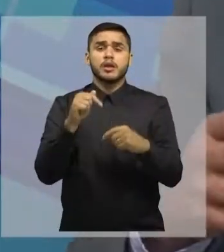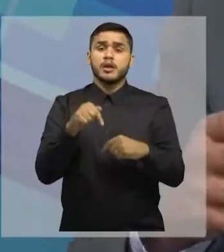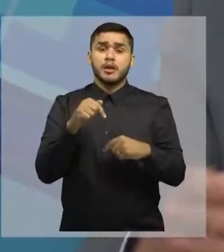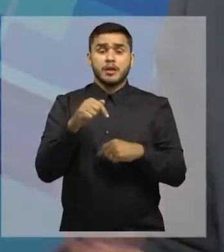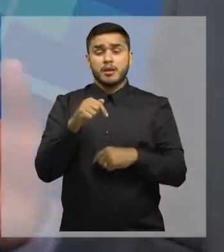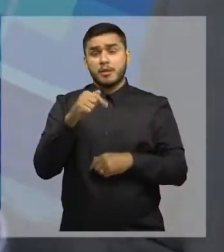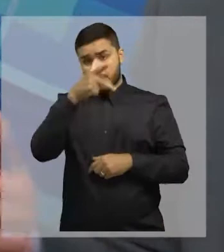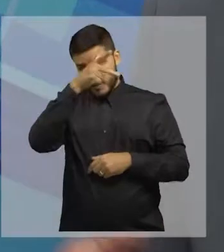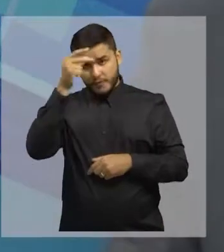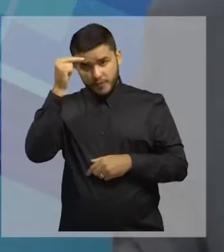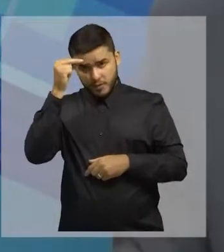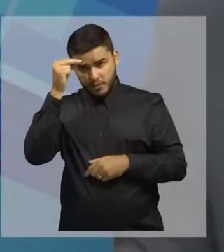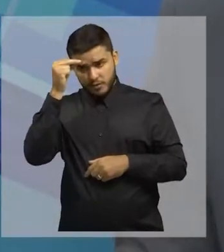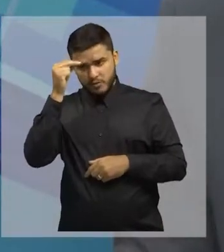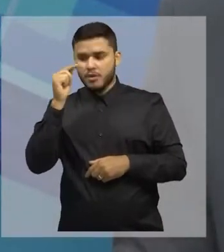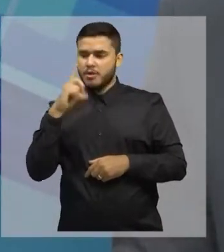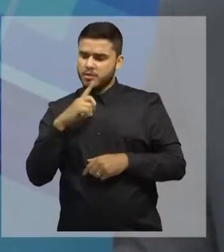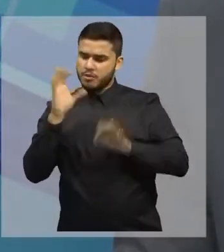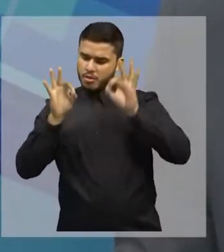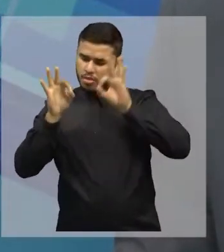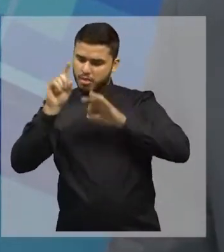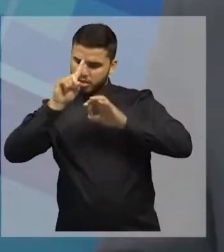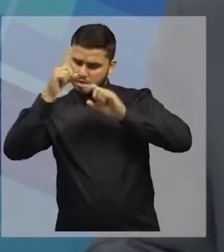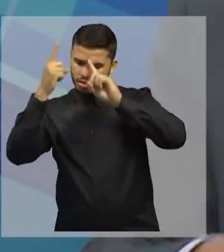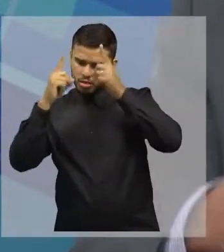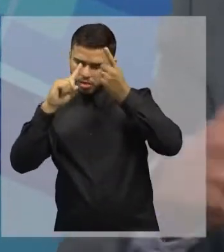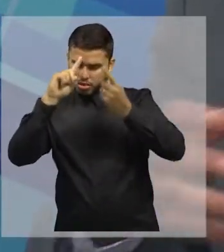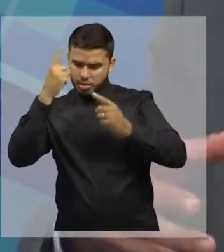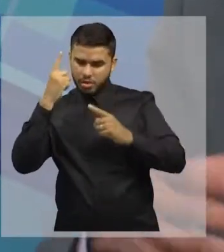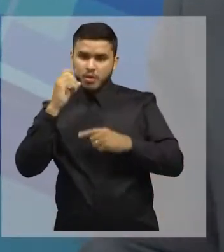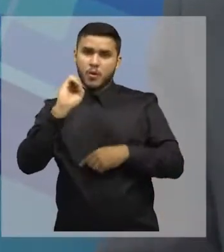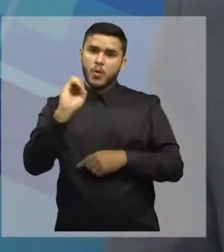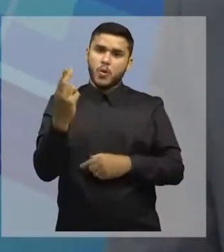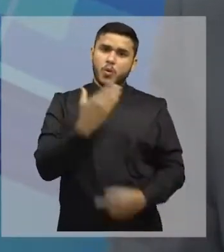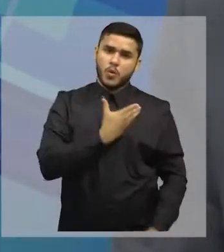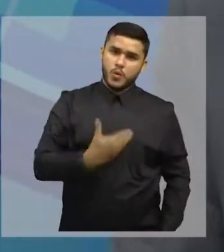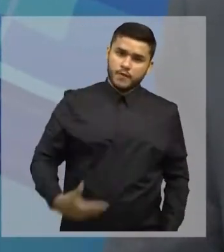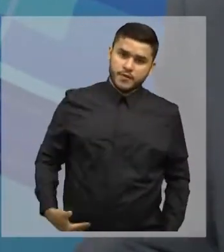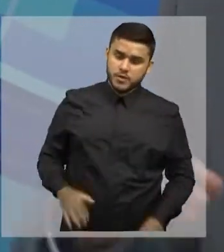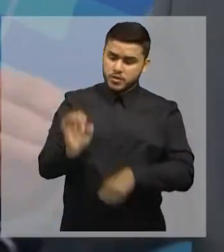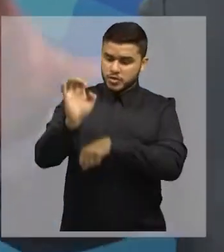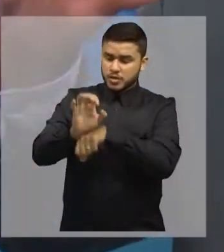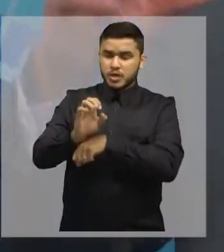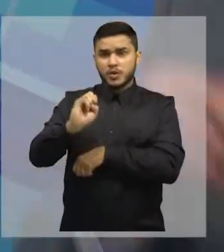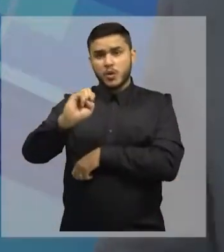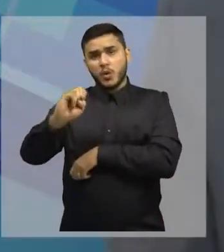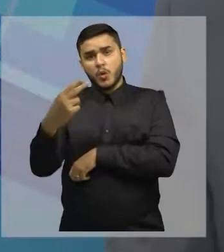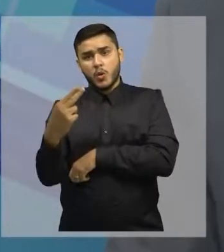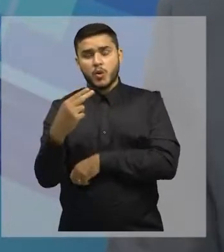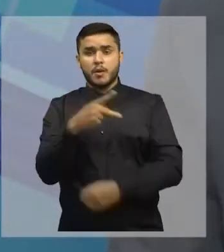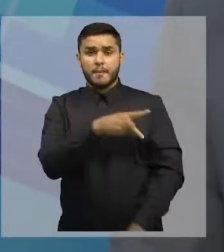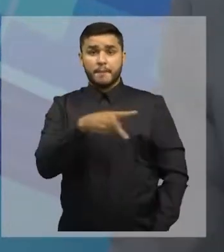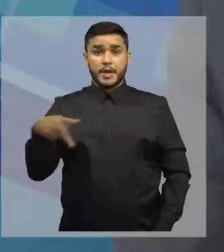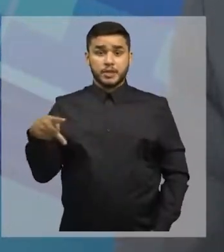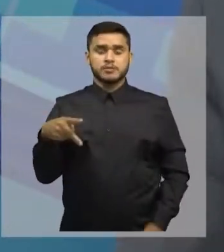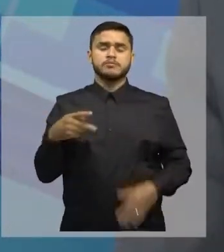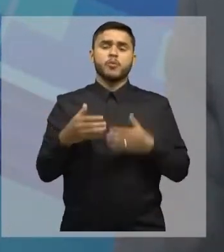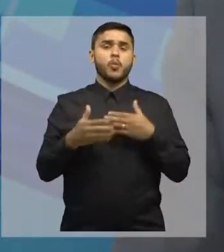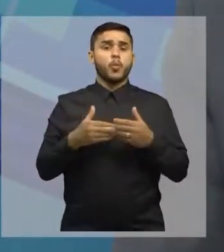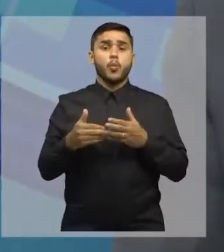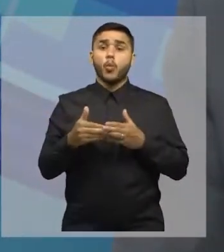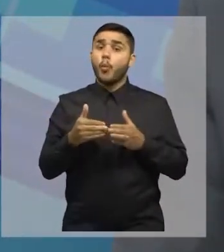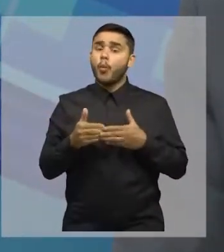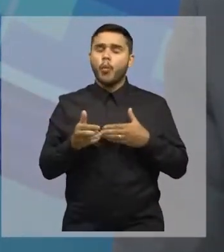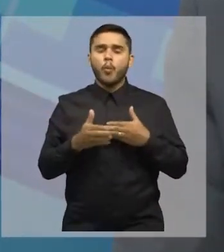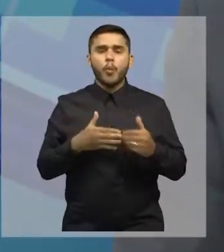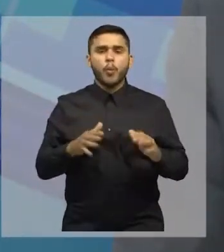políticas, como colocado, de um multipartidarismo que vai representar desde minorias